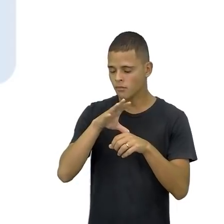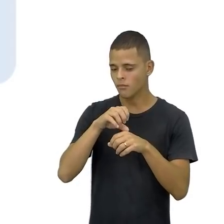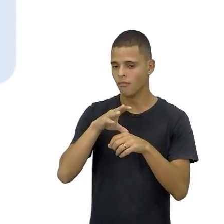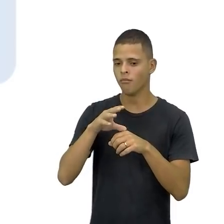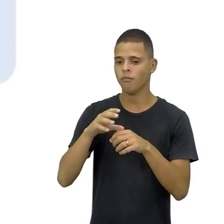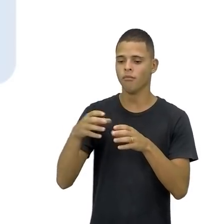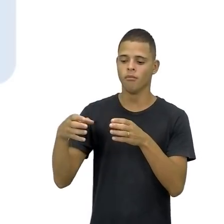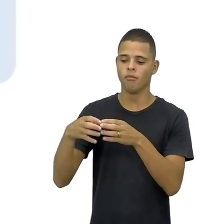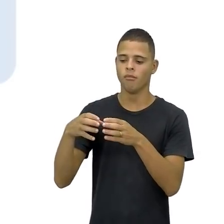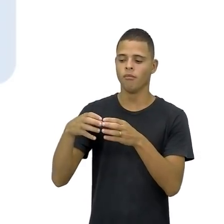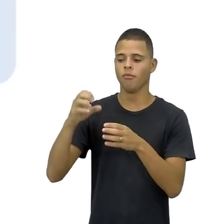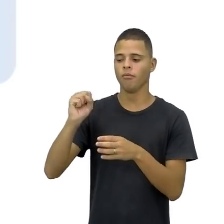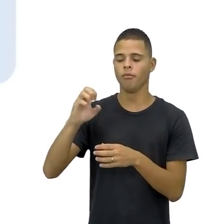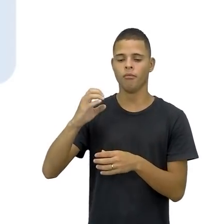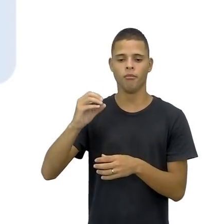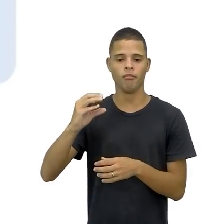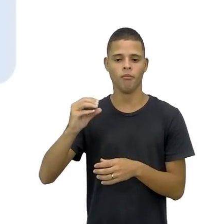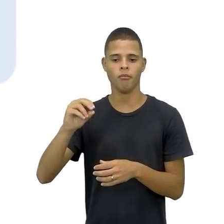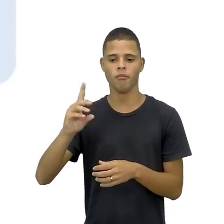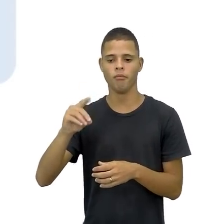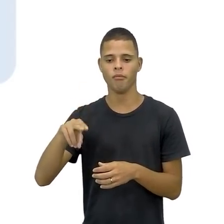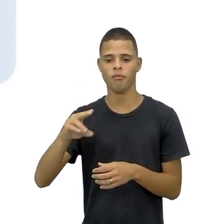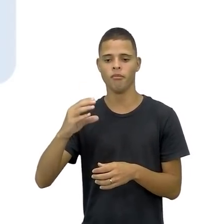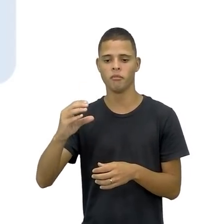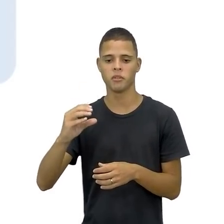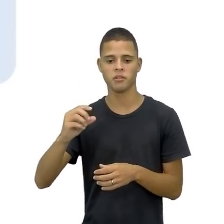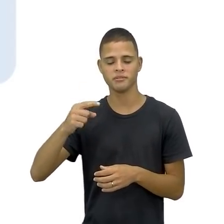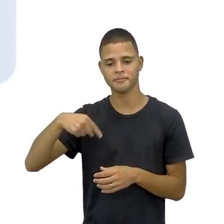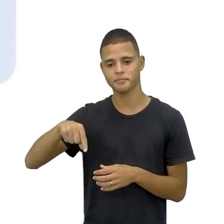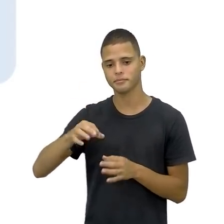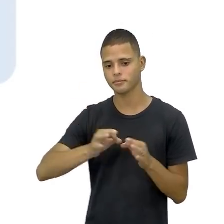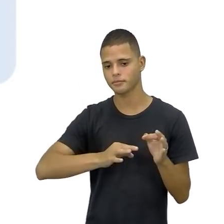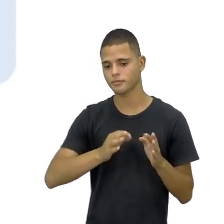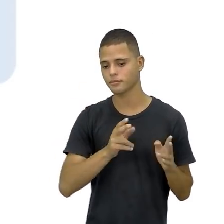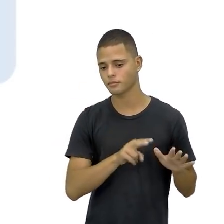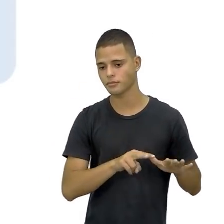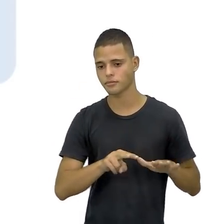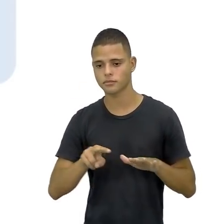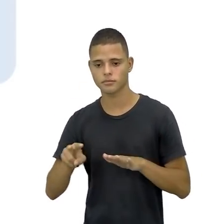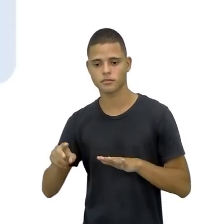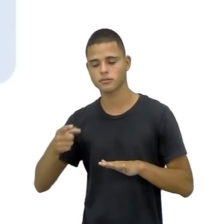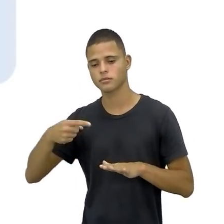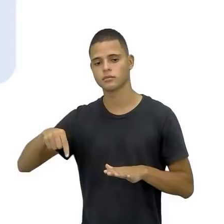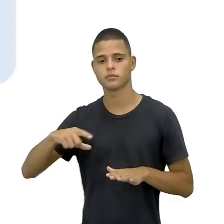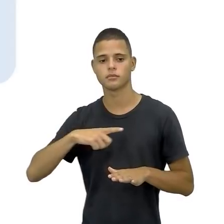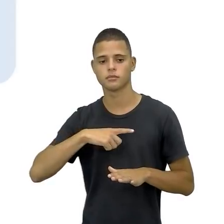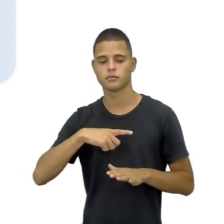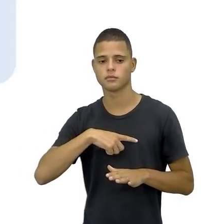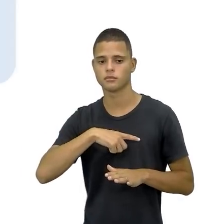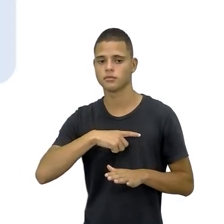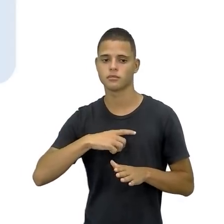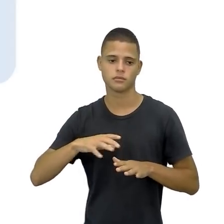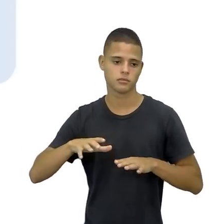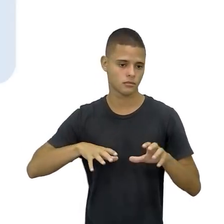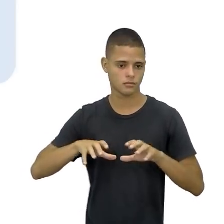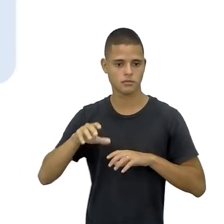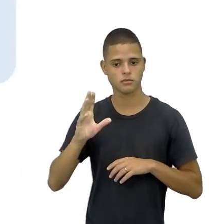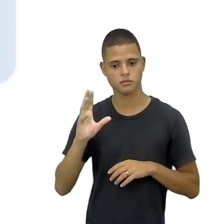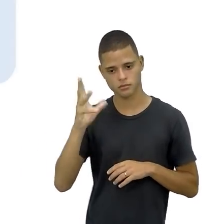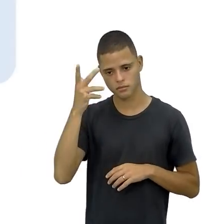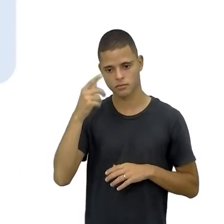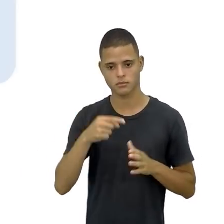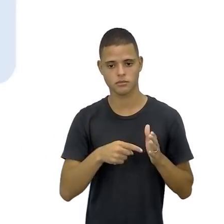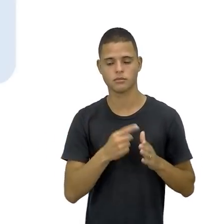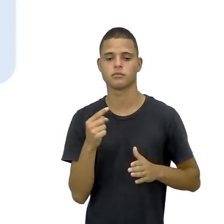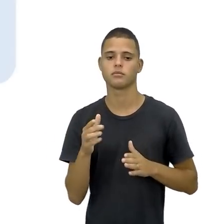Semana de Planejamento. Então, nós vamos ver já ali um movimento, né, que vai acontecer nesse primeiro